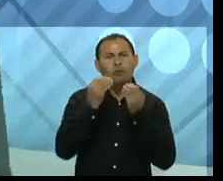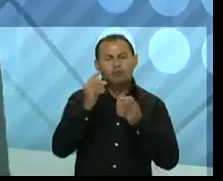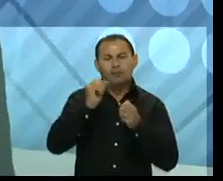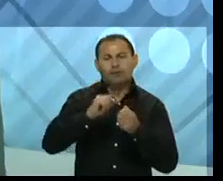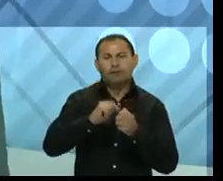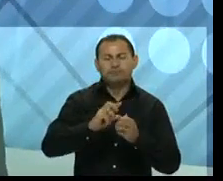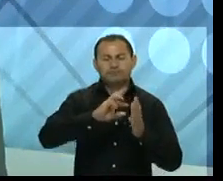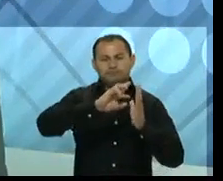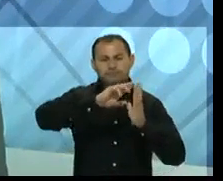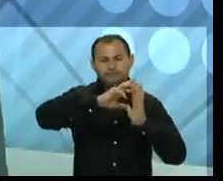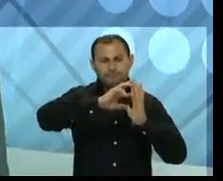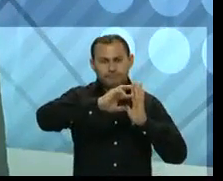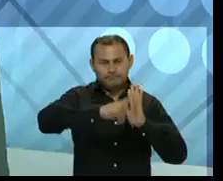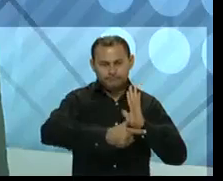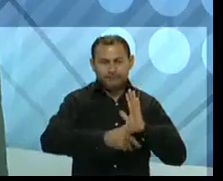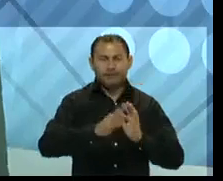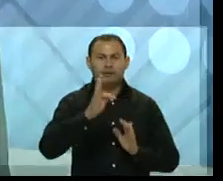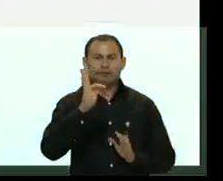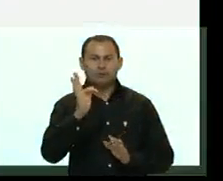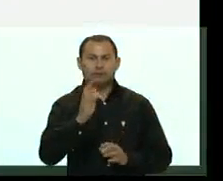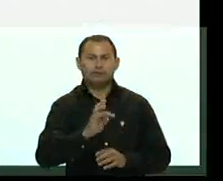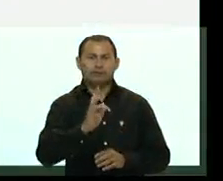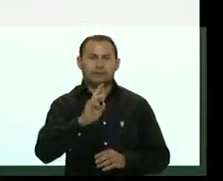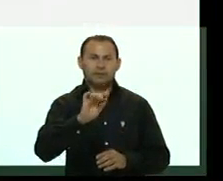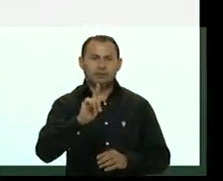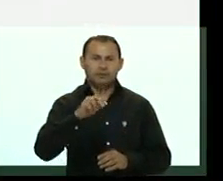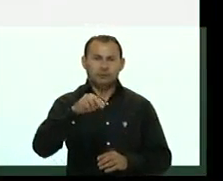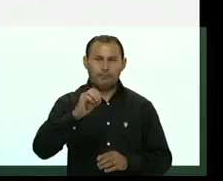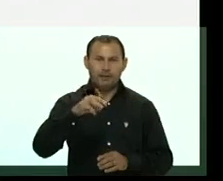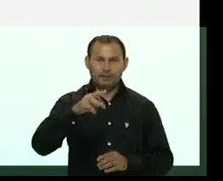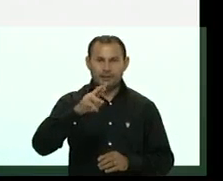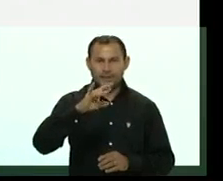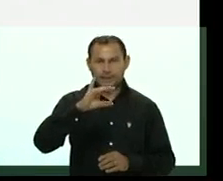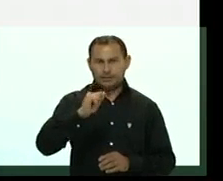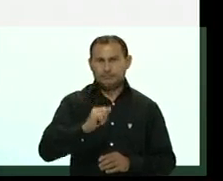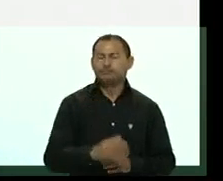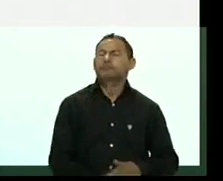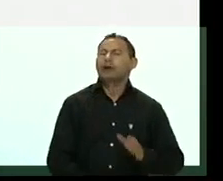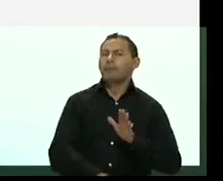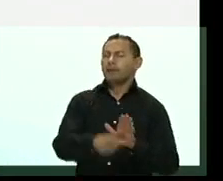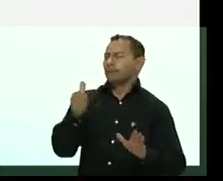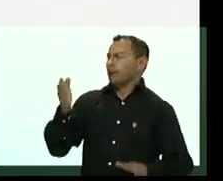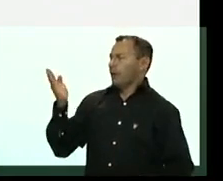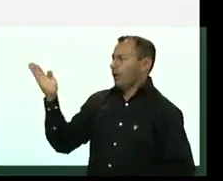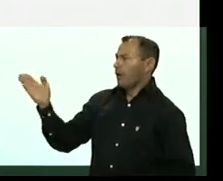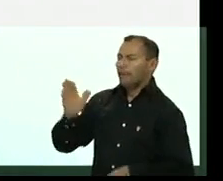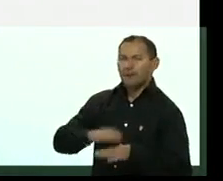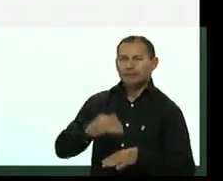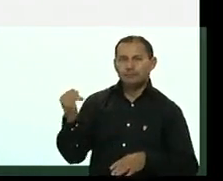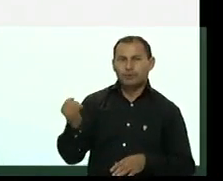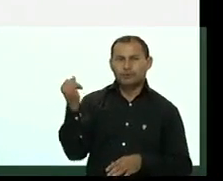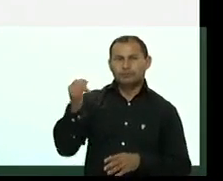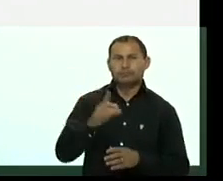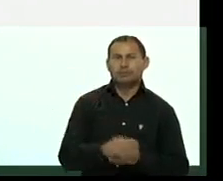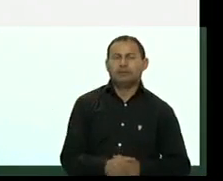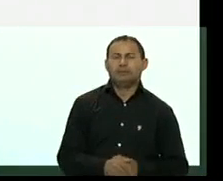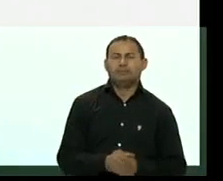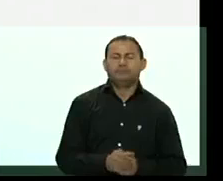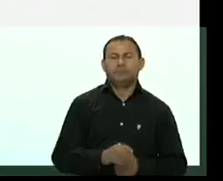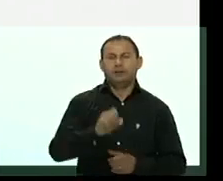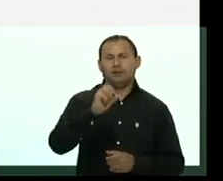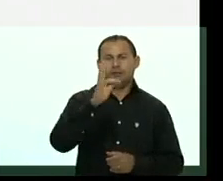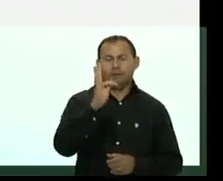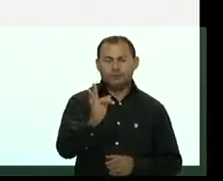faz para derivar as nossas funções trigonométricas. Primeiro, vamos ver as mais importantes, né, que é a